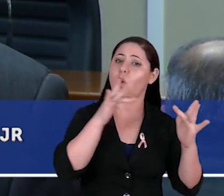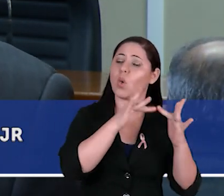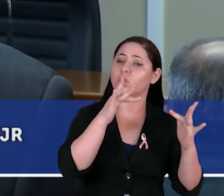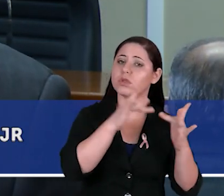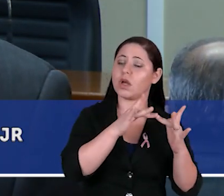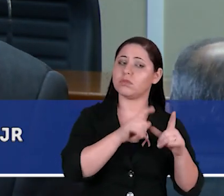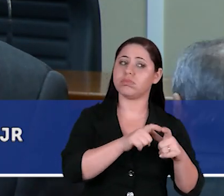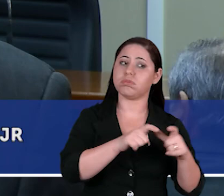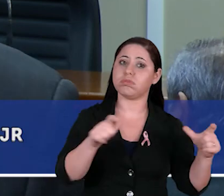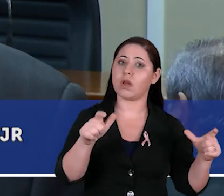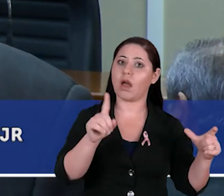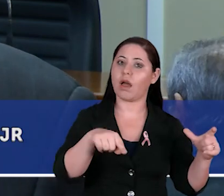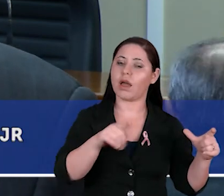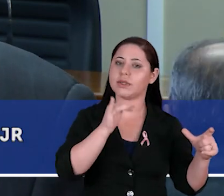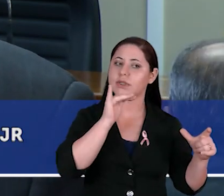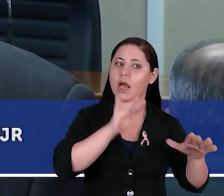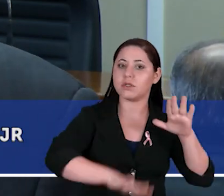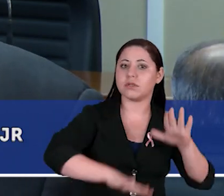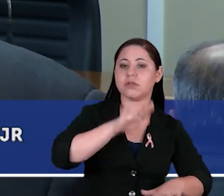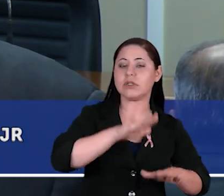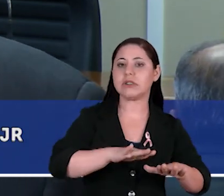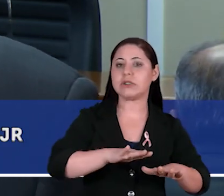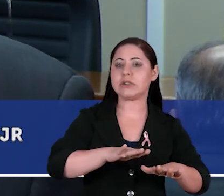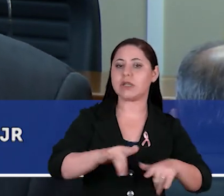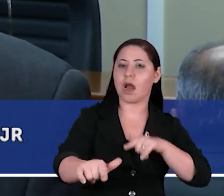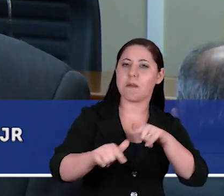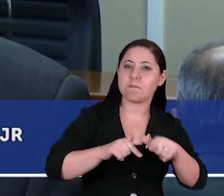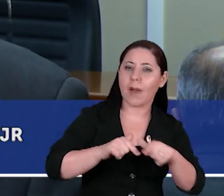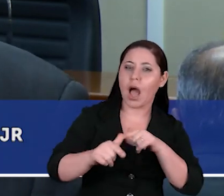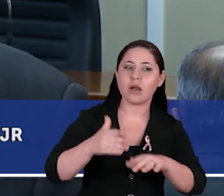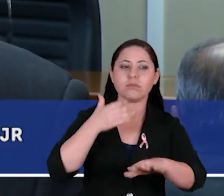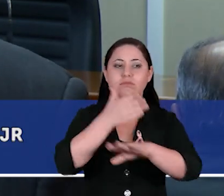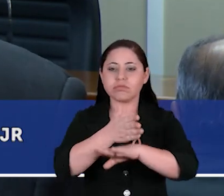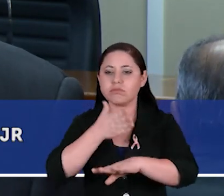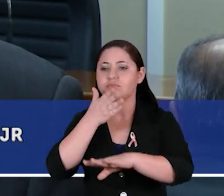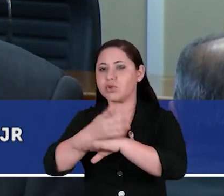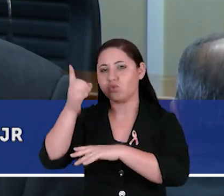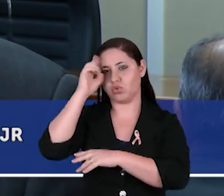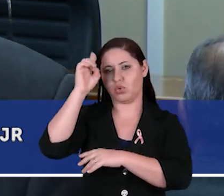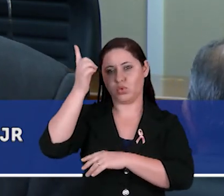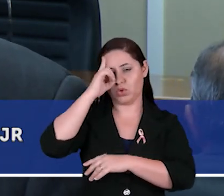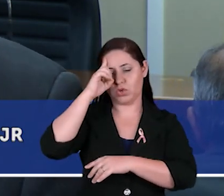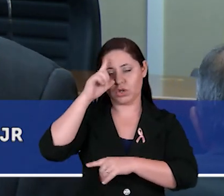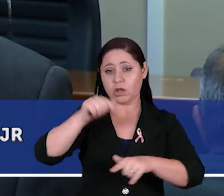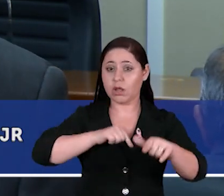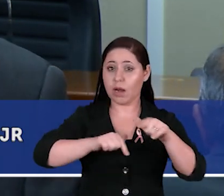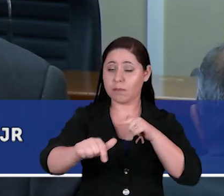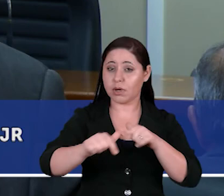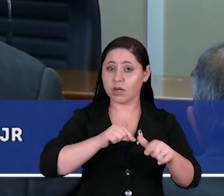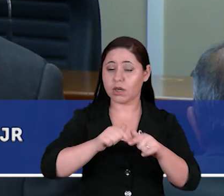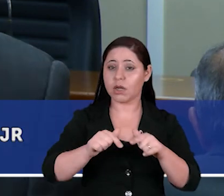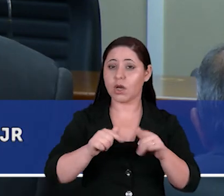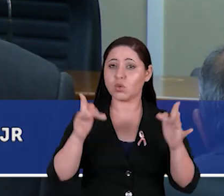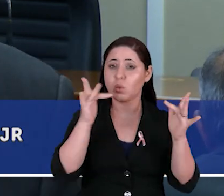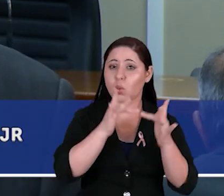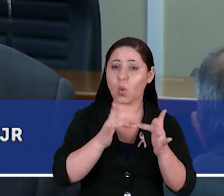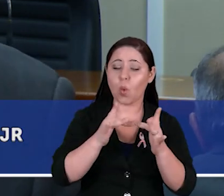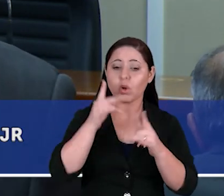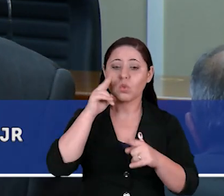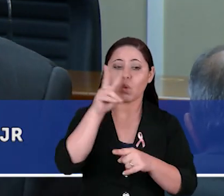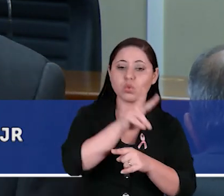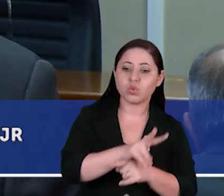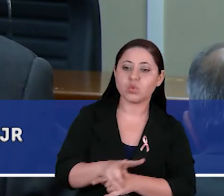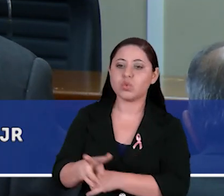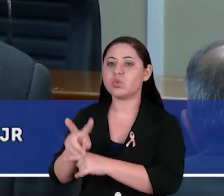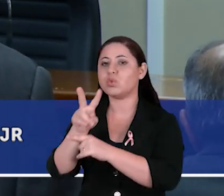também têm um contato muito grande. Então, às vezes, no front, né, fazendo toda a correria do dia a dia, de fazer a